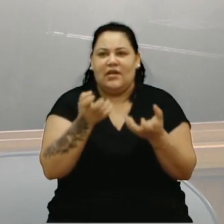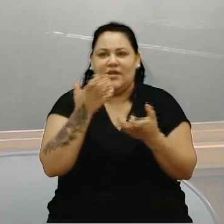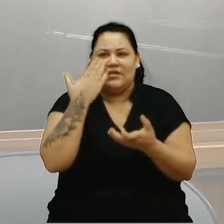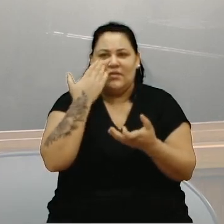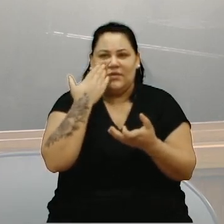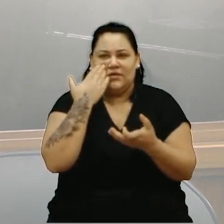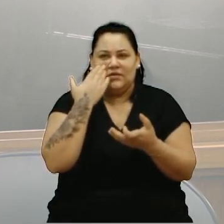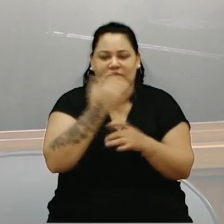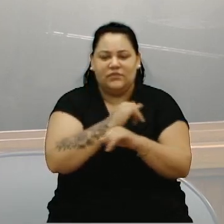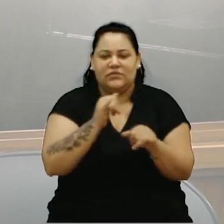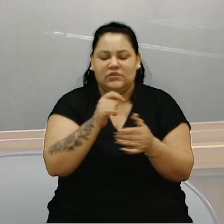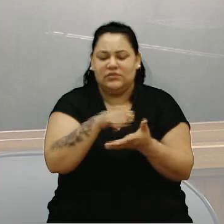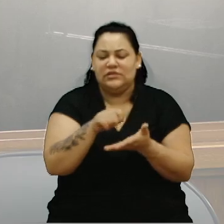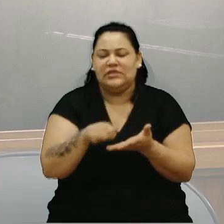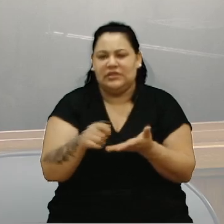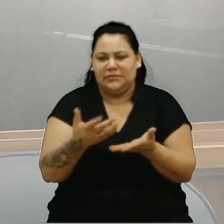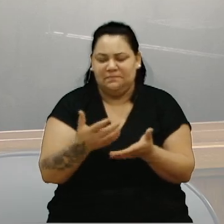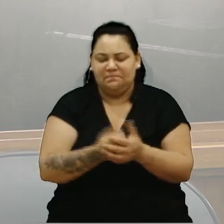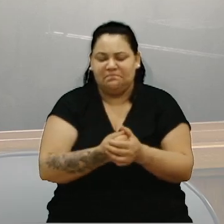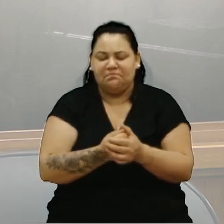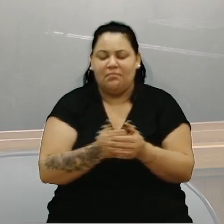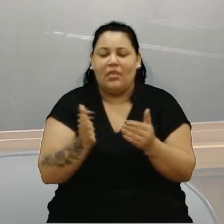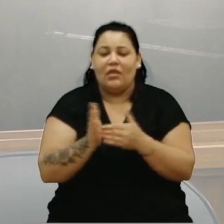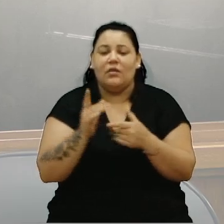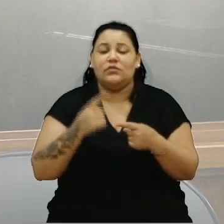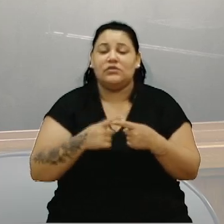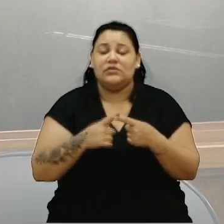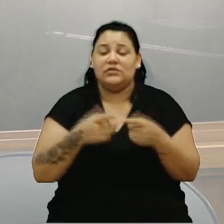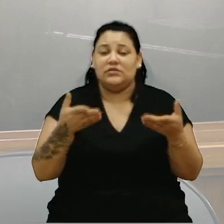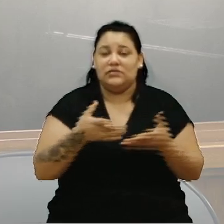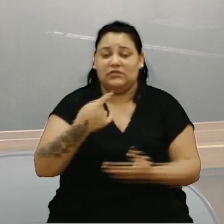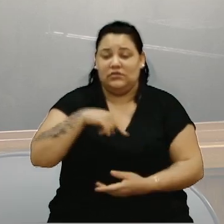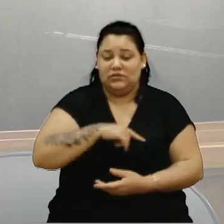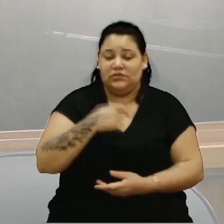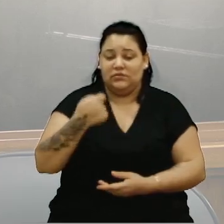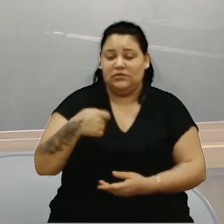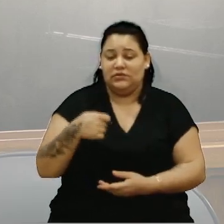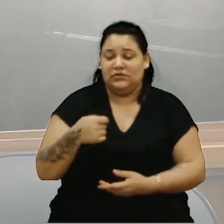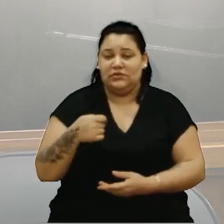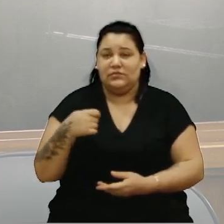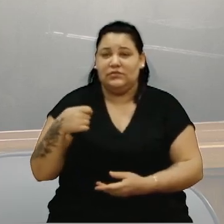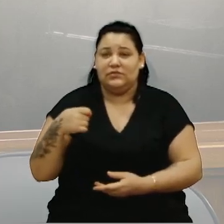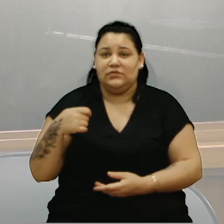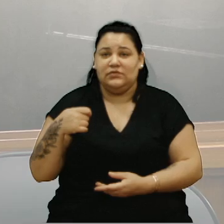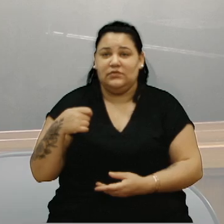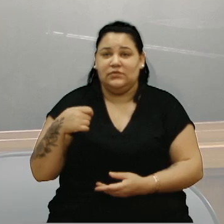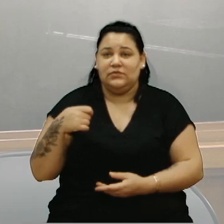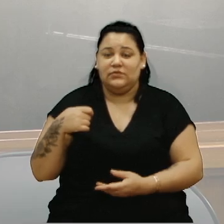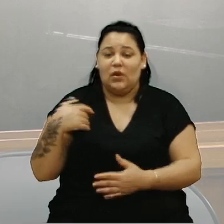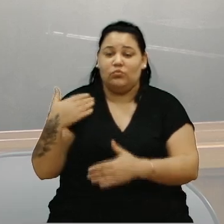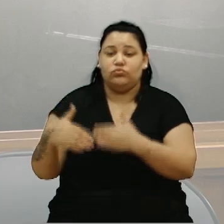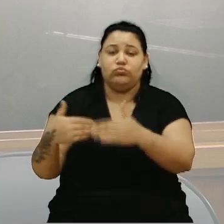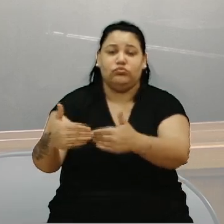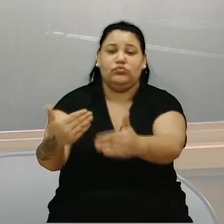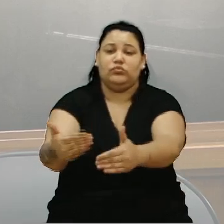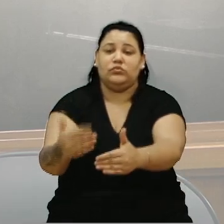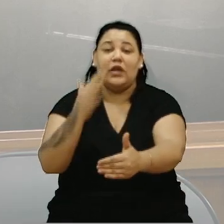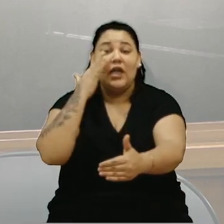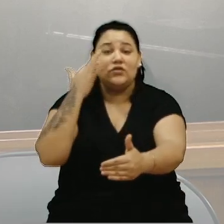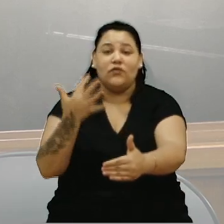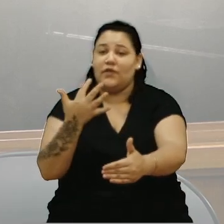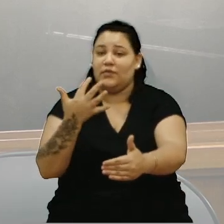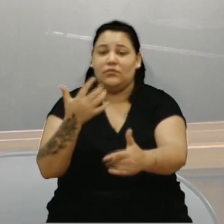escritas aí. Né? Até porque agora nós precisamos caminhar, né, no sentido de resolver